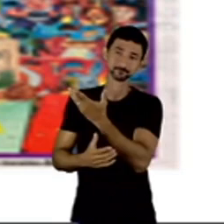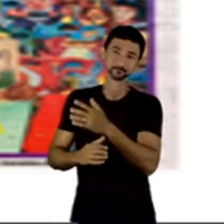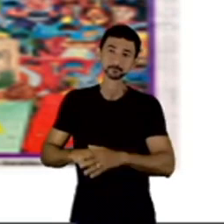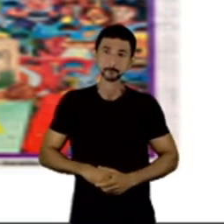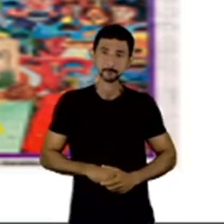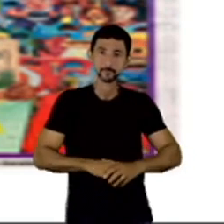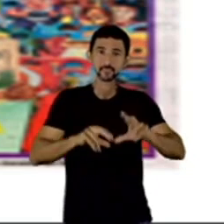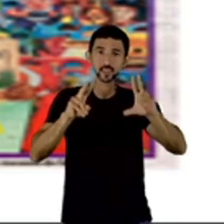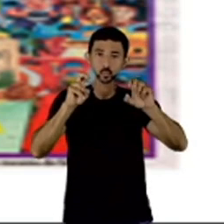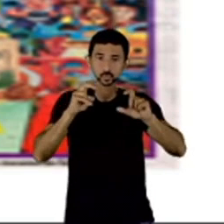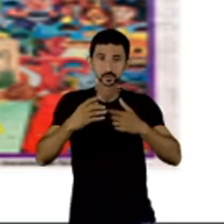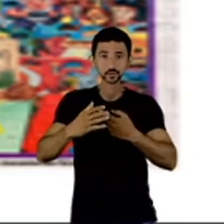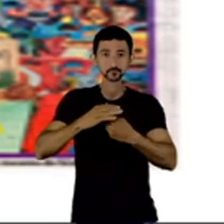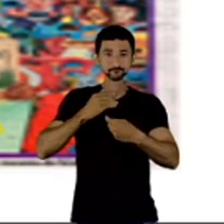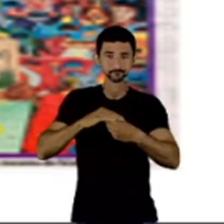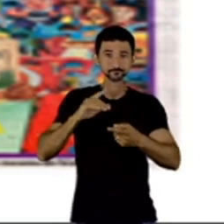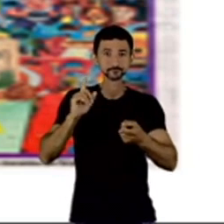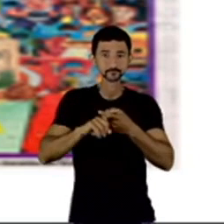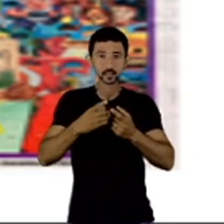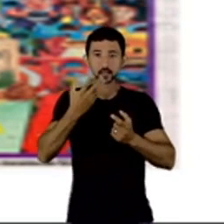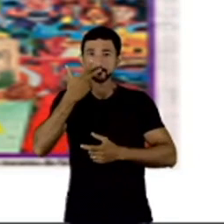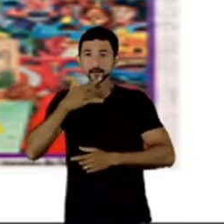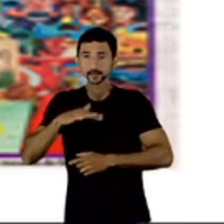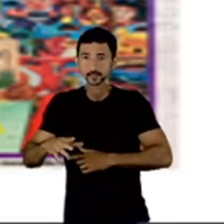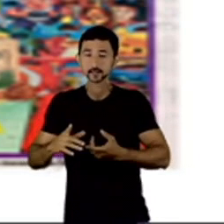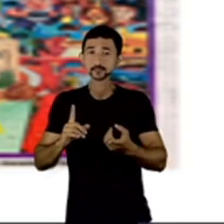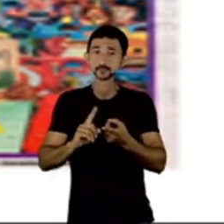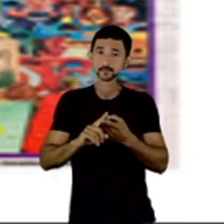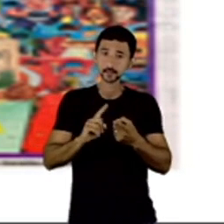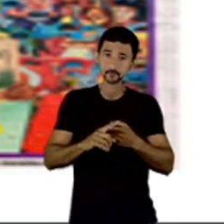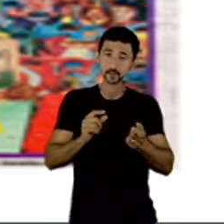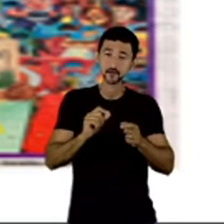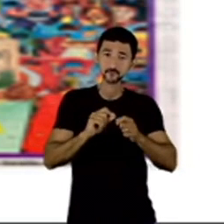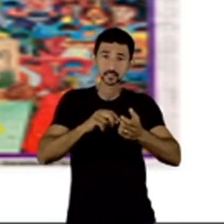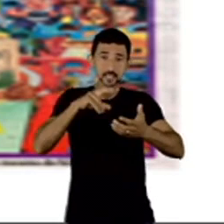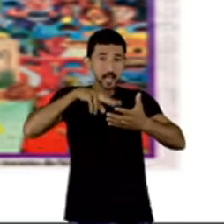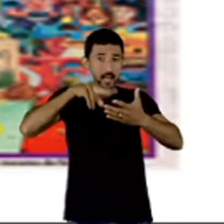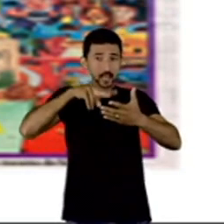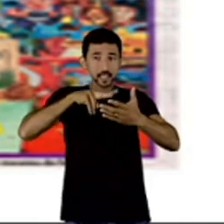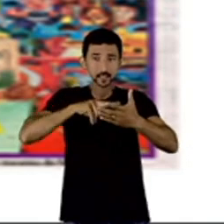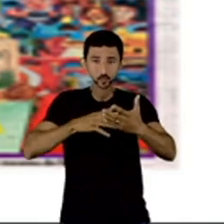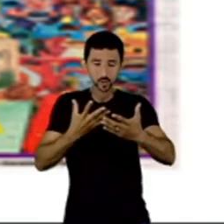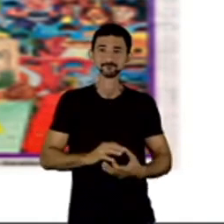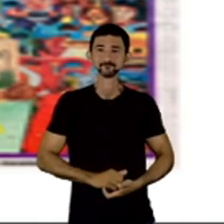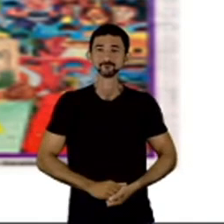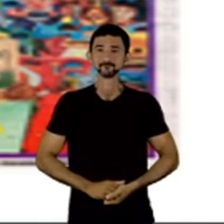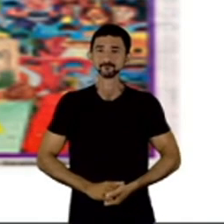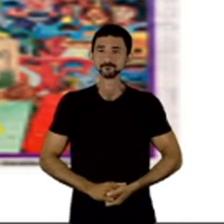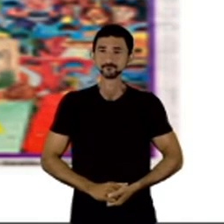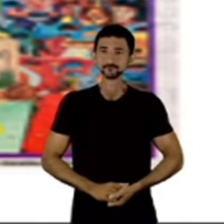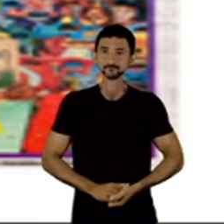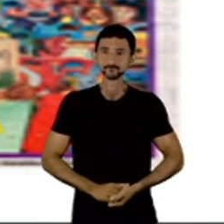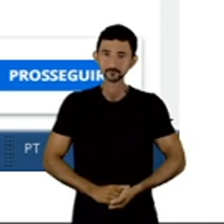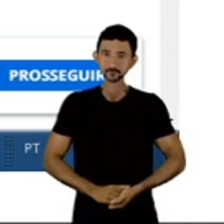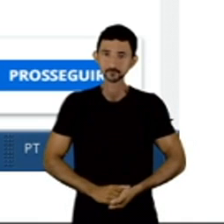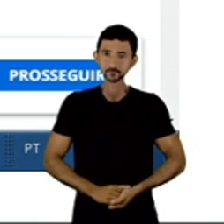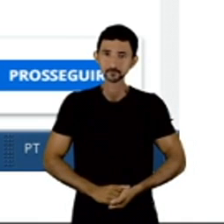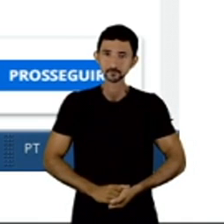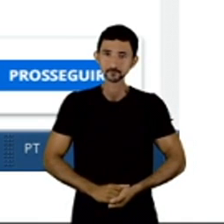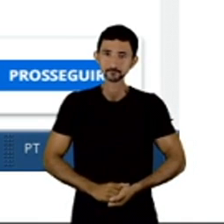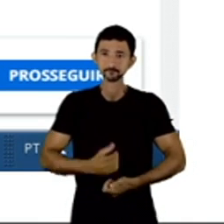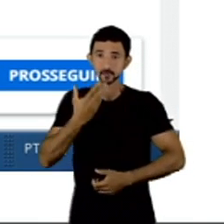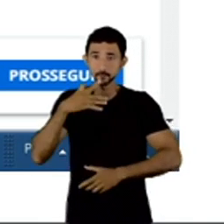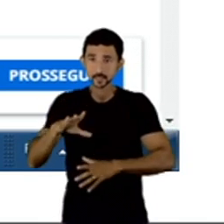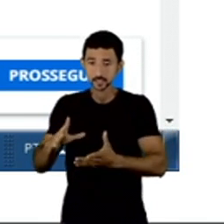como o título nos sugere, são pequenos leitores e fazem da literatura sua parceira. Um outro